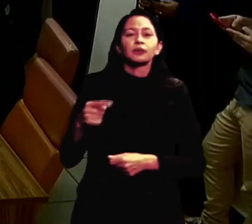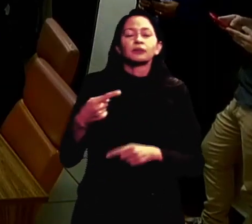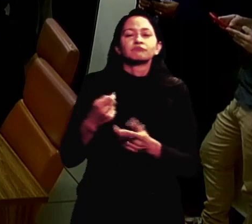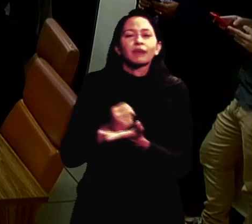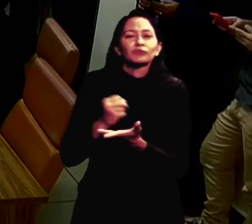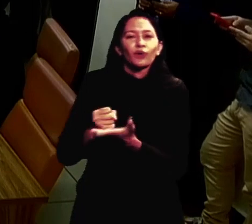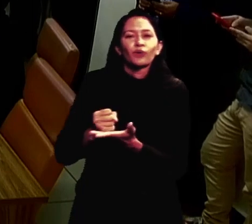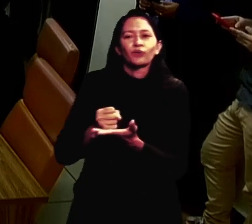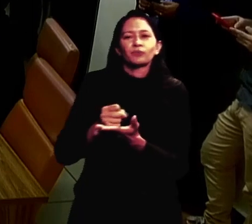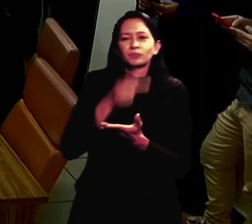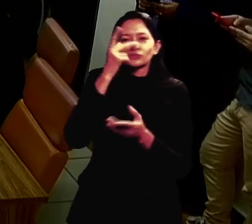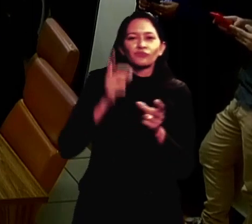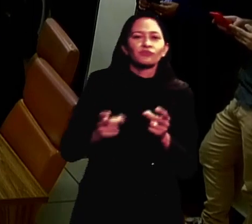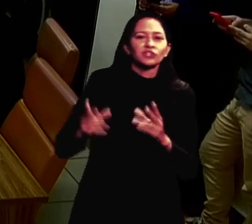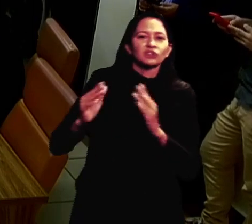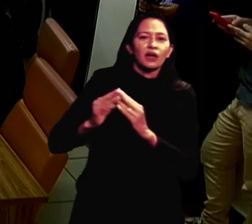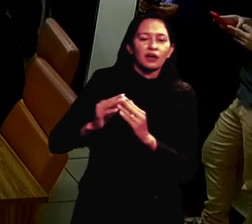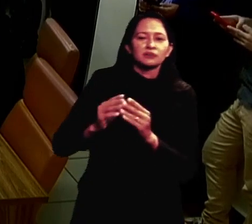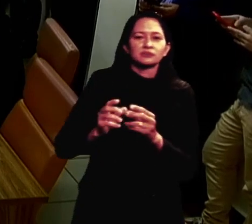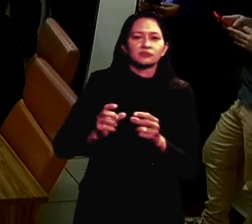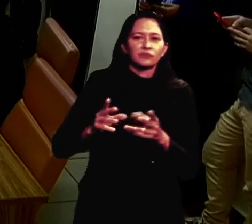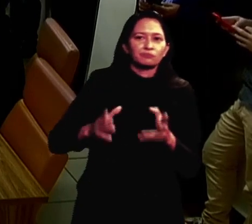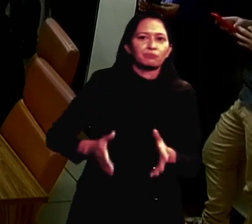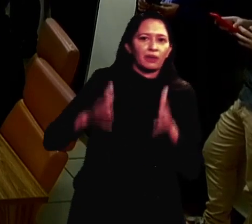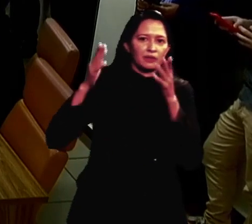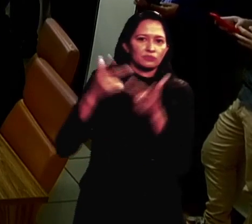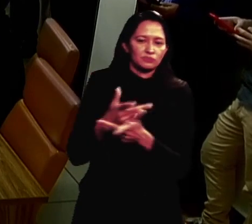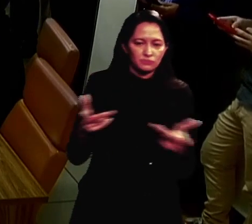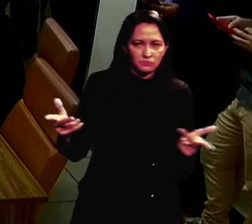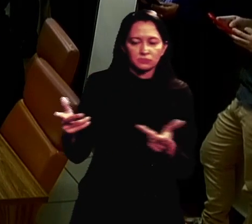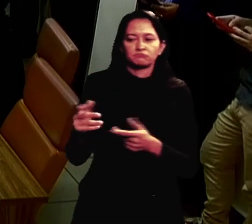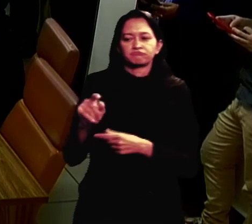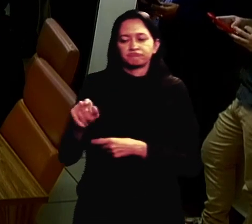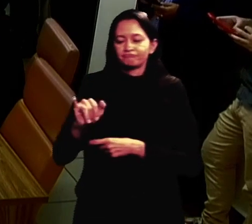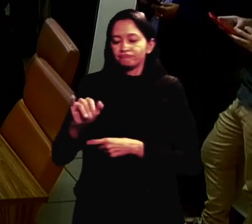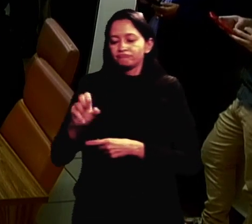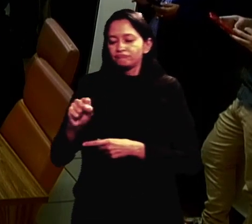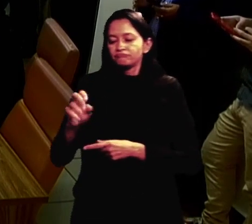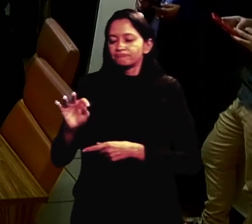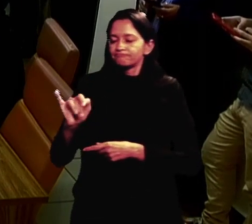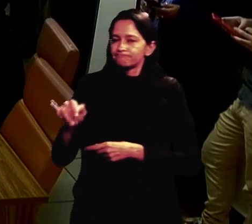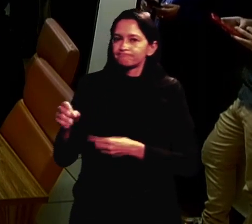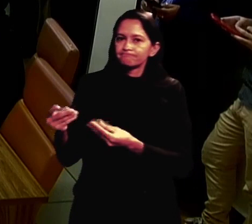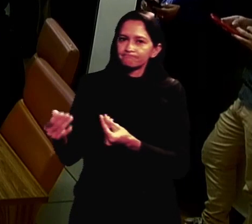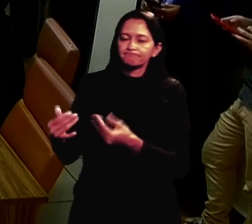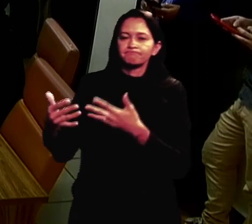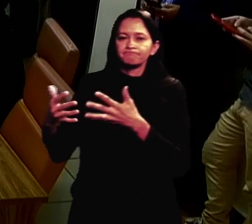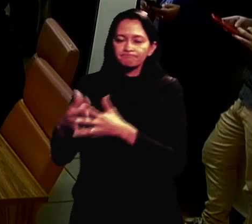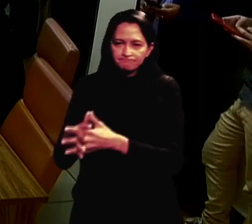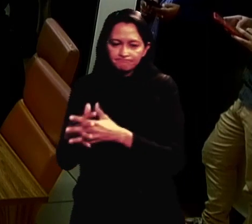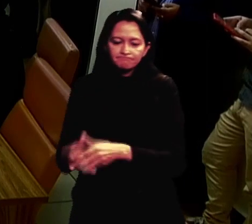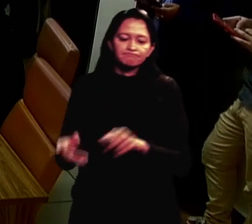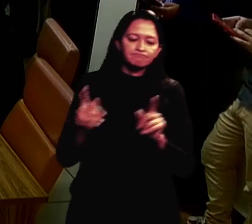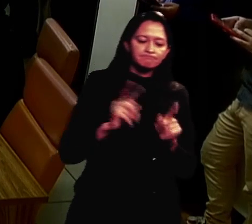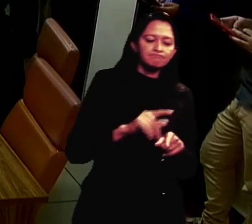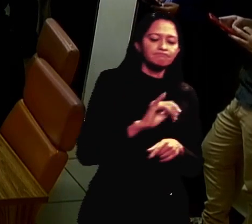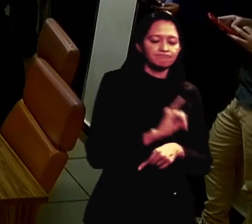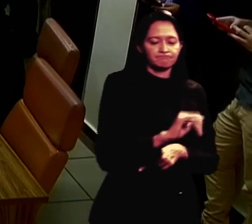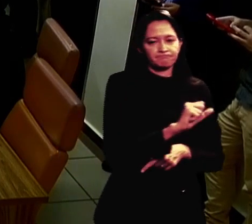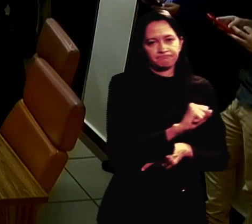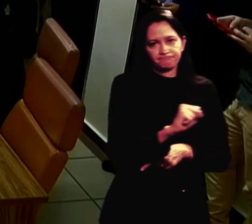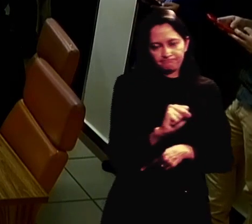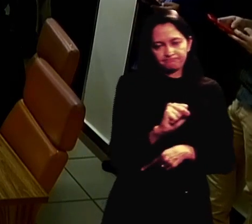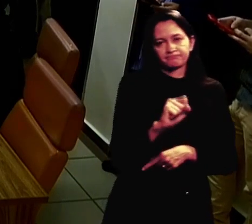Imóveis, acho mais complicado, né? Acho que talvez só o ISS seja mais interessante, até porque ele trata da parte econômica de prestação